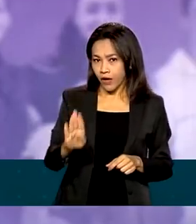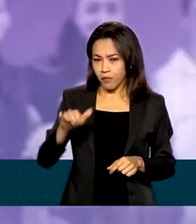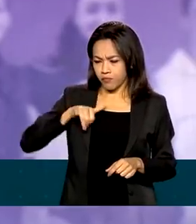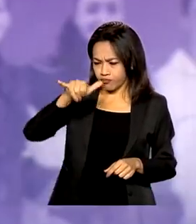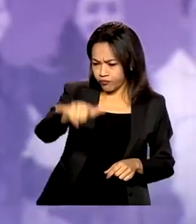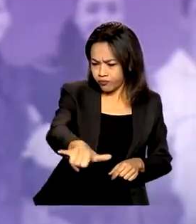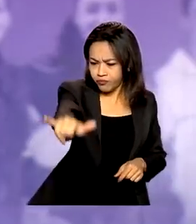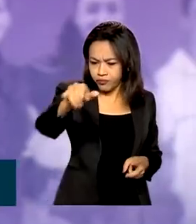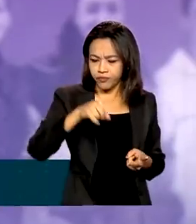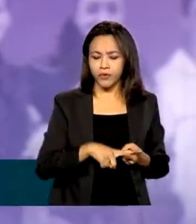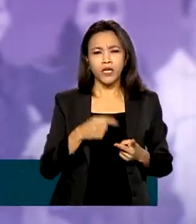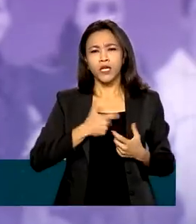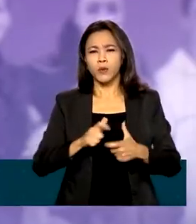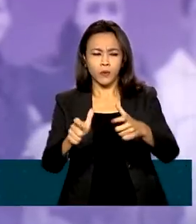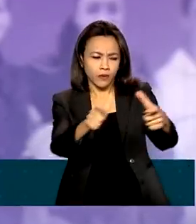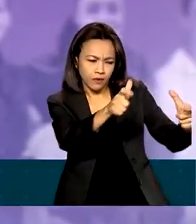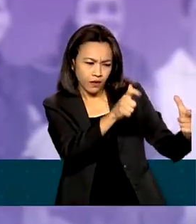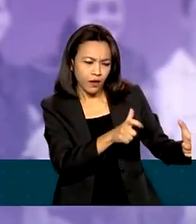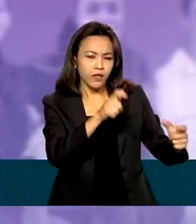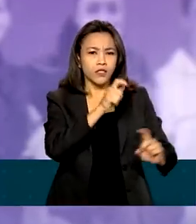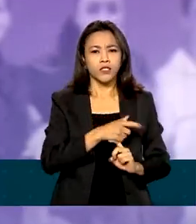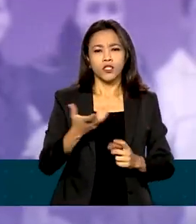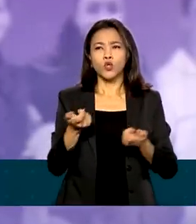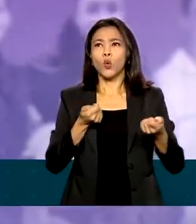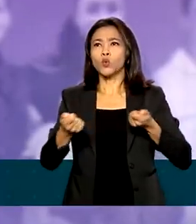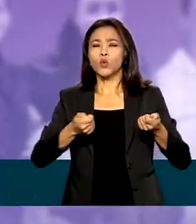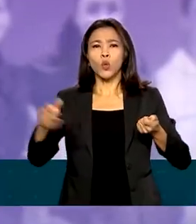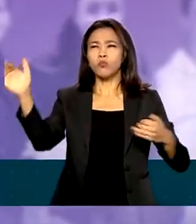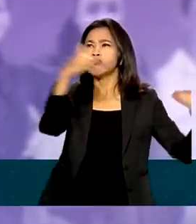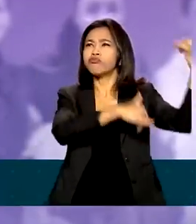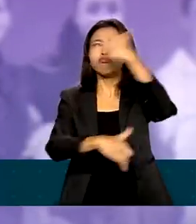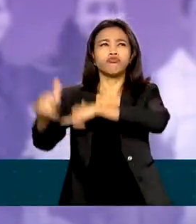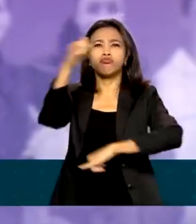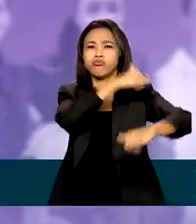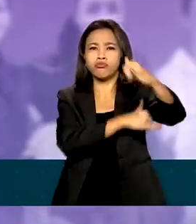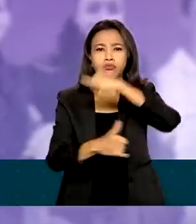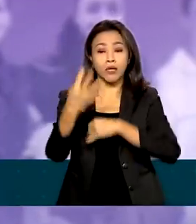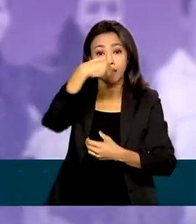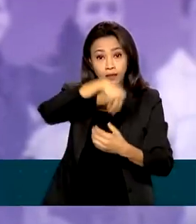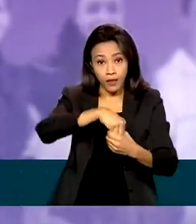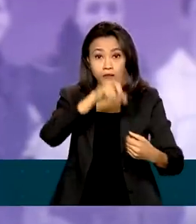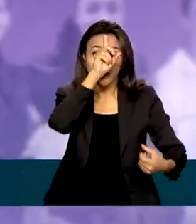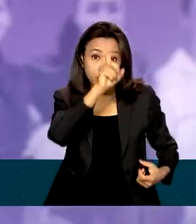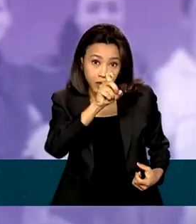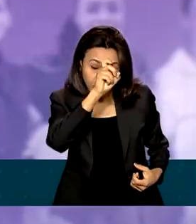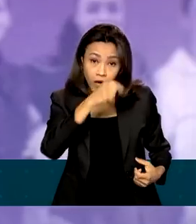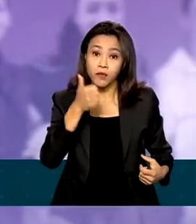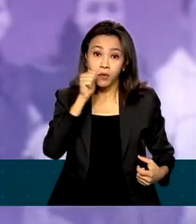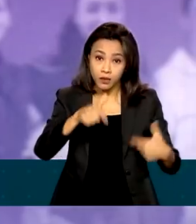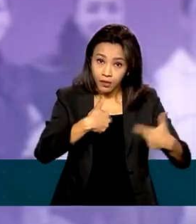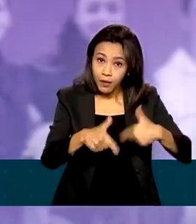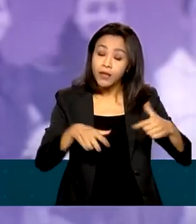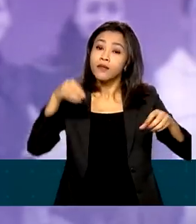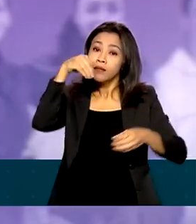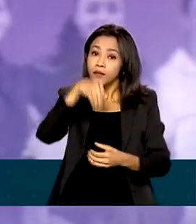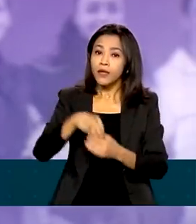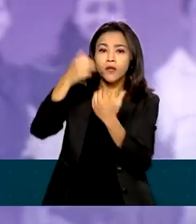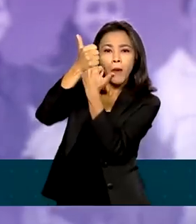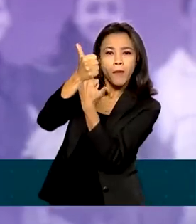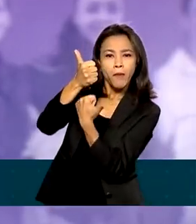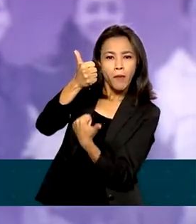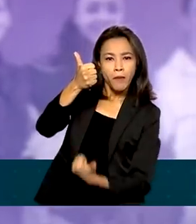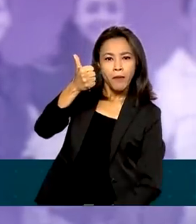pistas, nos hangares, nas torres de controle de tráfego aéreo, em hospitais e unidades administrativas. É